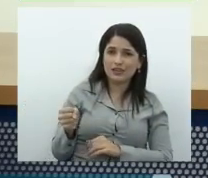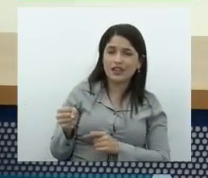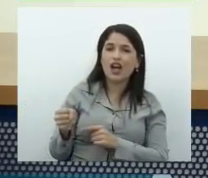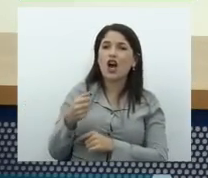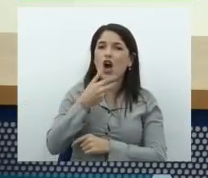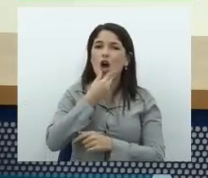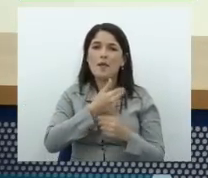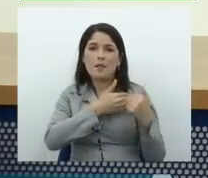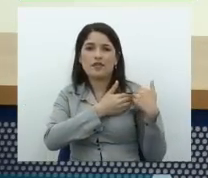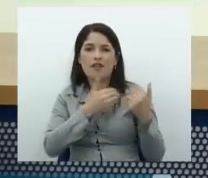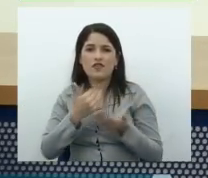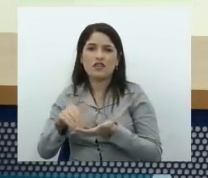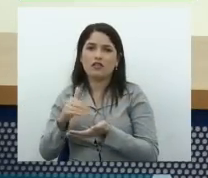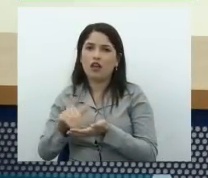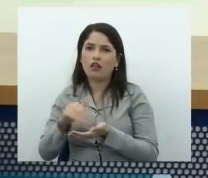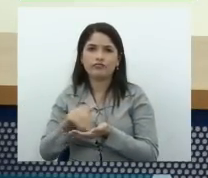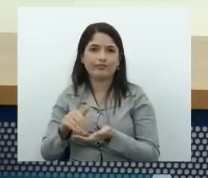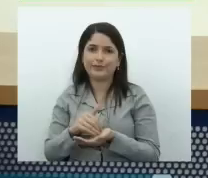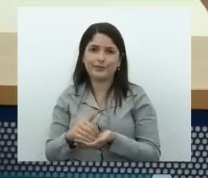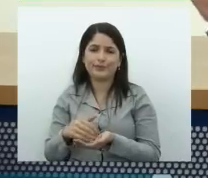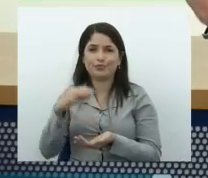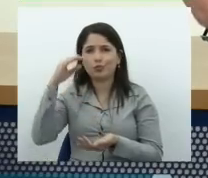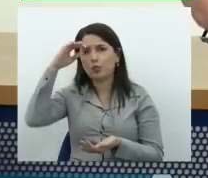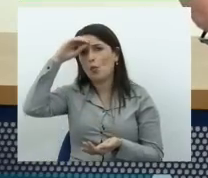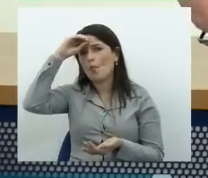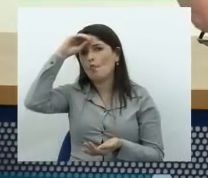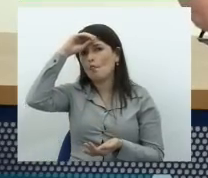inclusive a licitação já